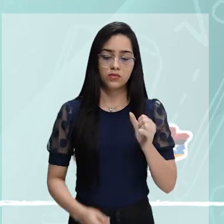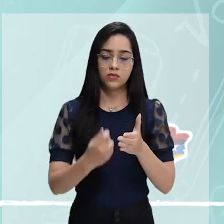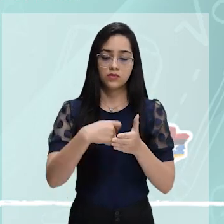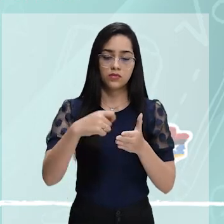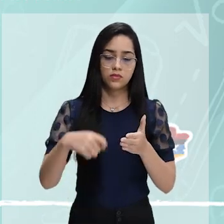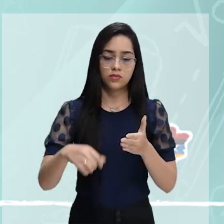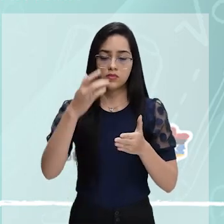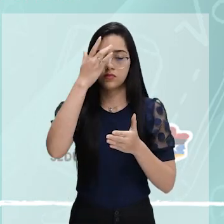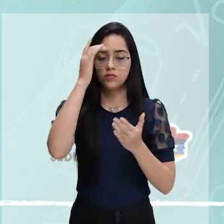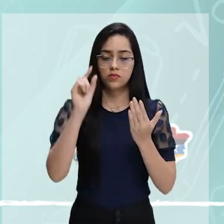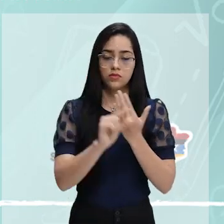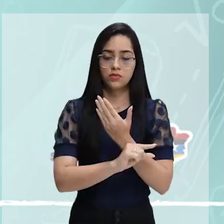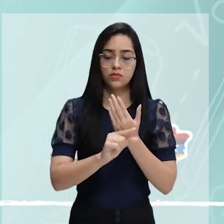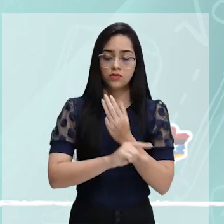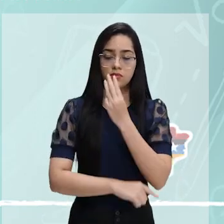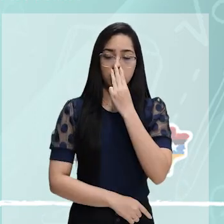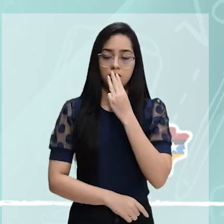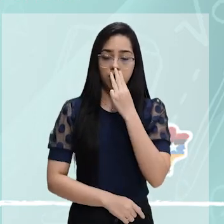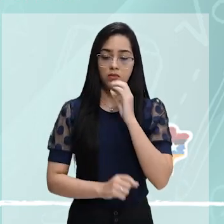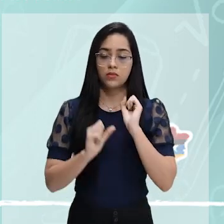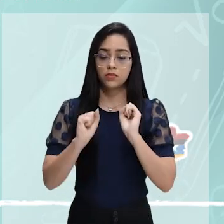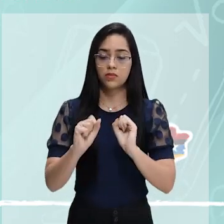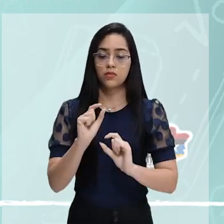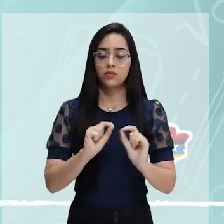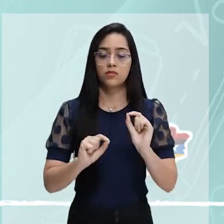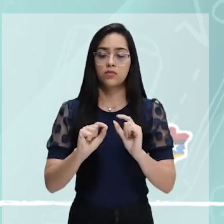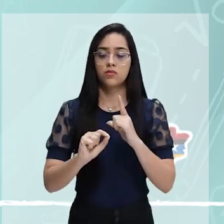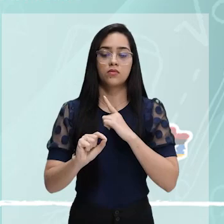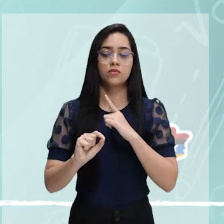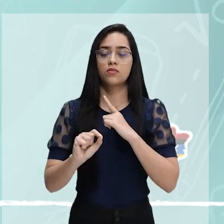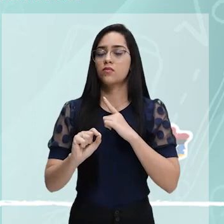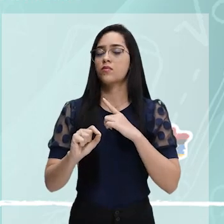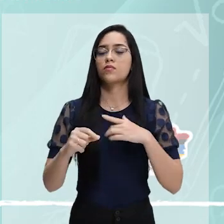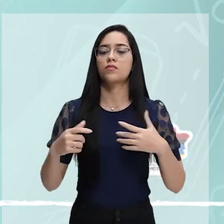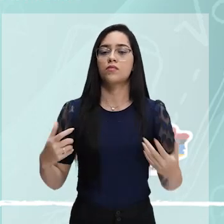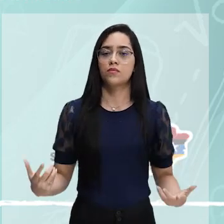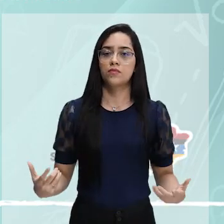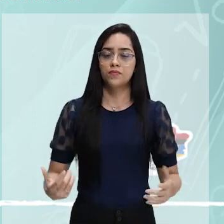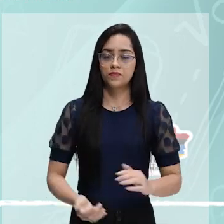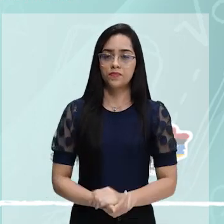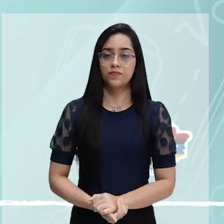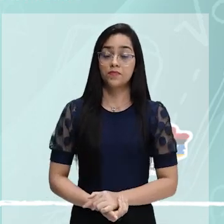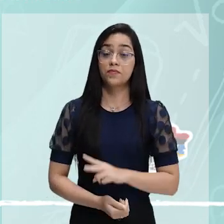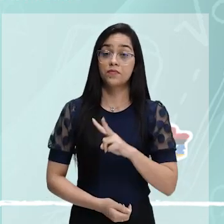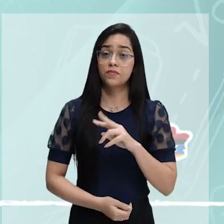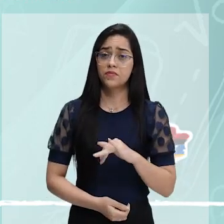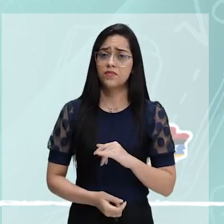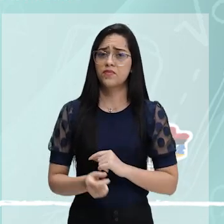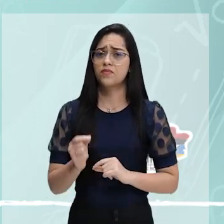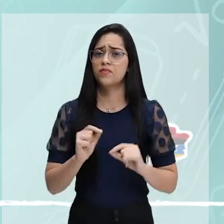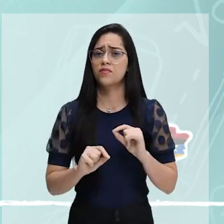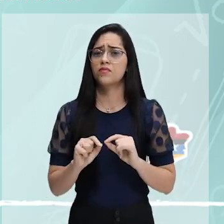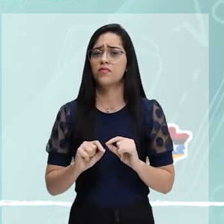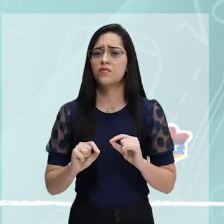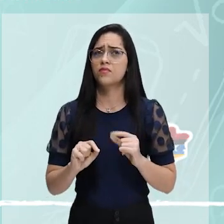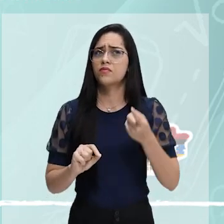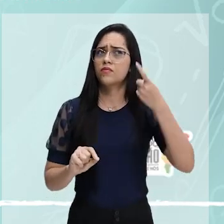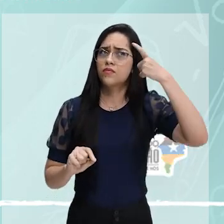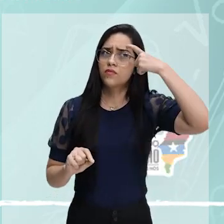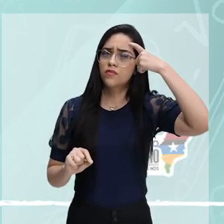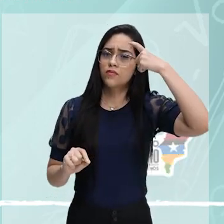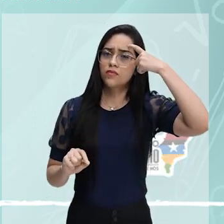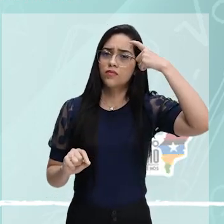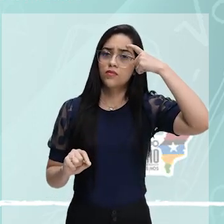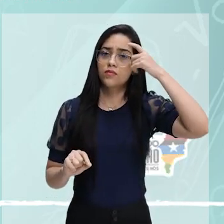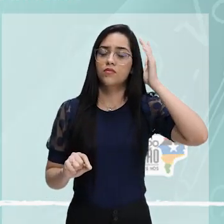já sabe, e delas pode-se inferir que. Aqui você vai inferir, você vai deduzir a